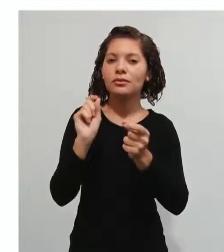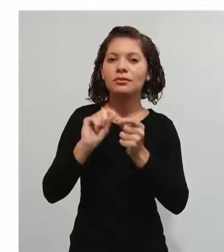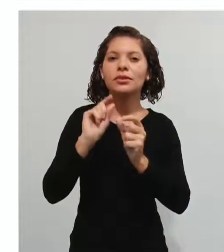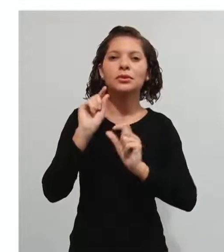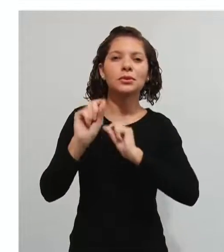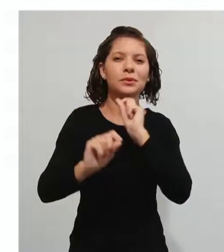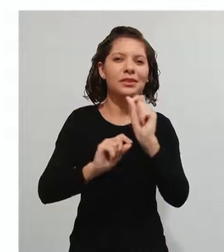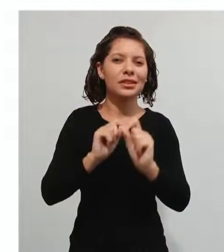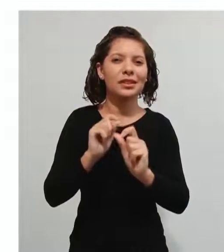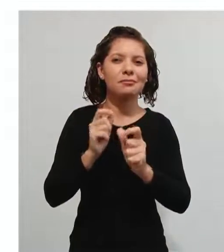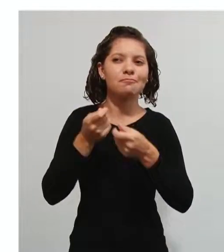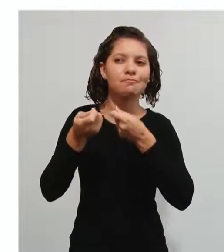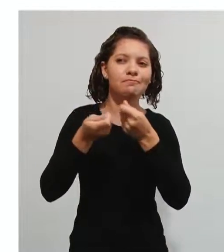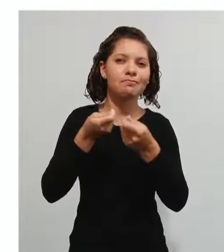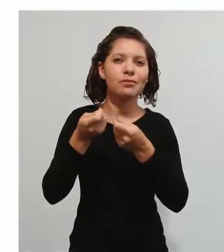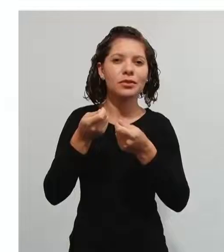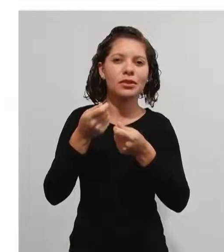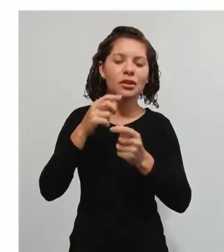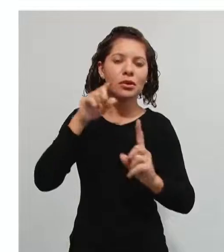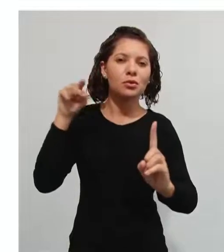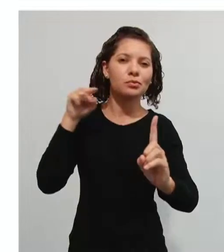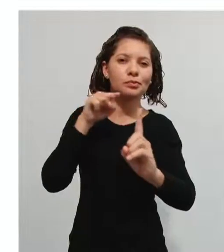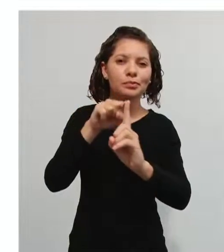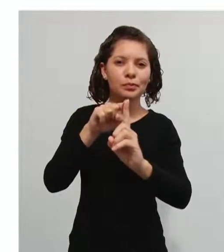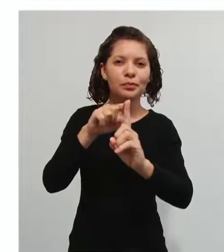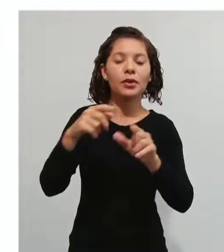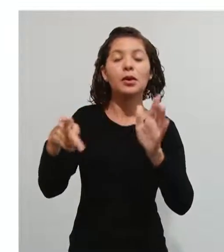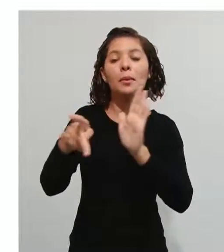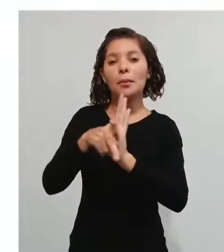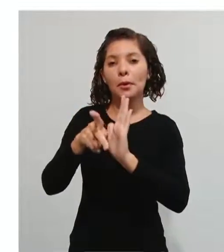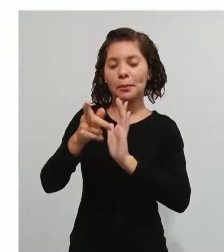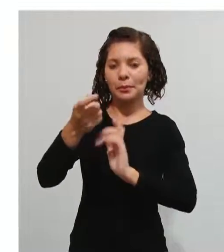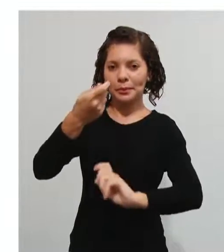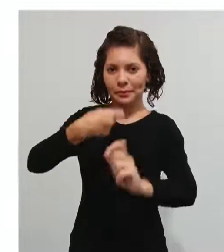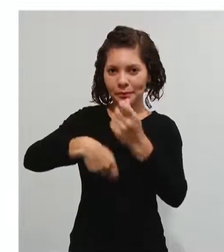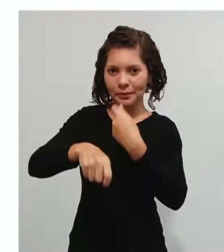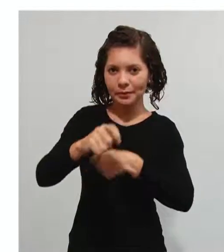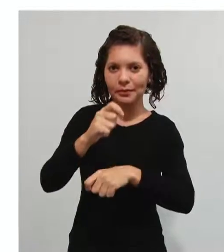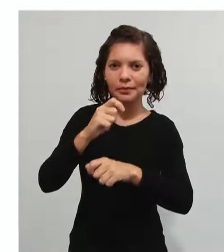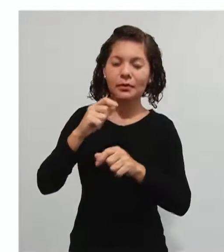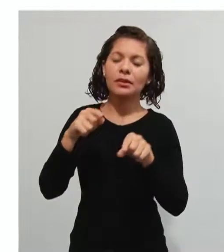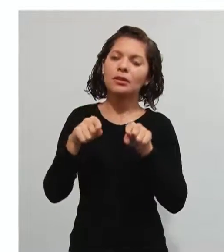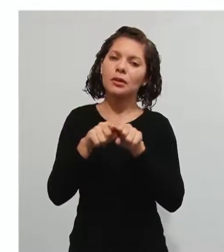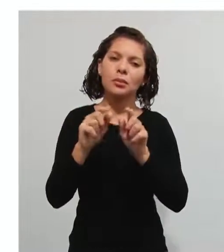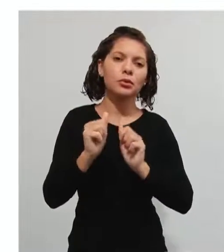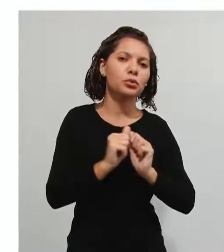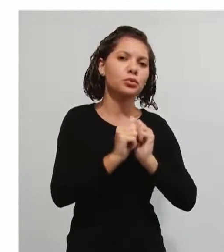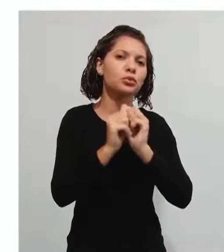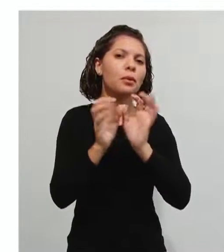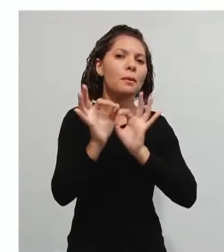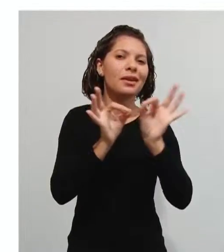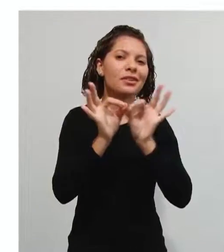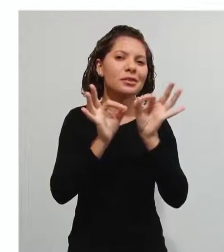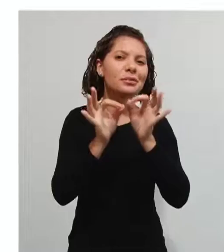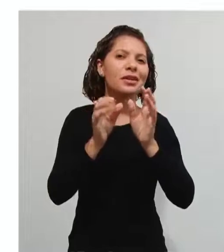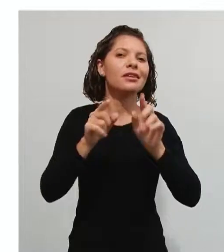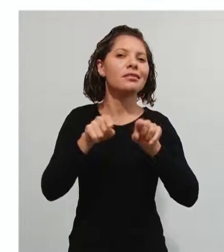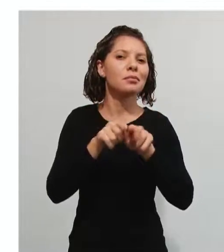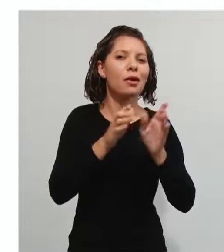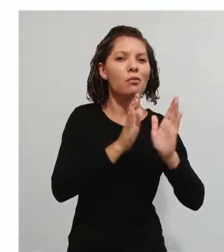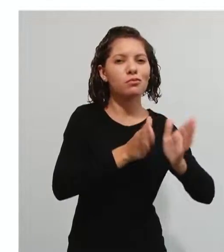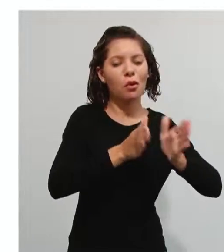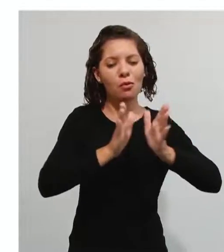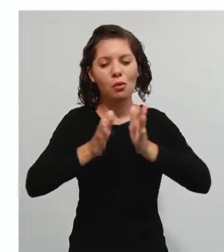papel de uma função administrativa juntamente com o planejamento, com a organização e